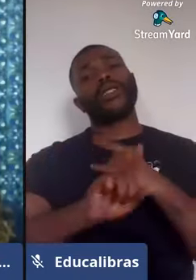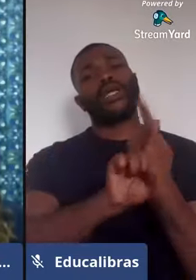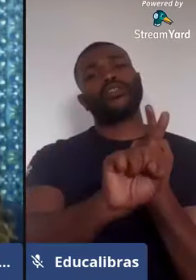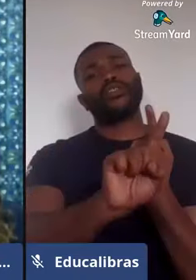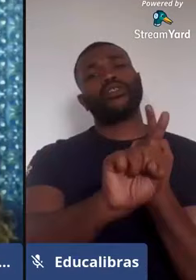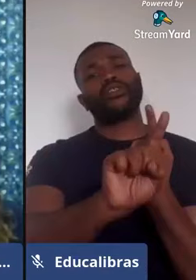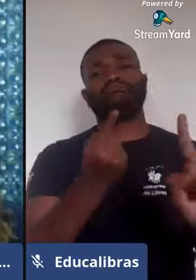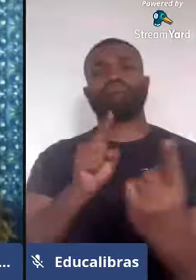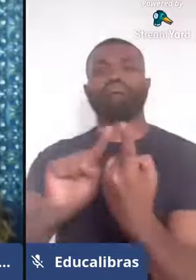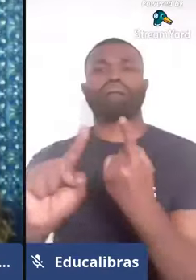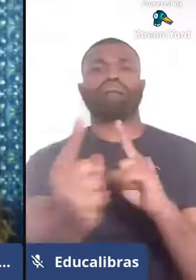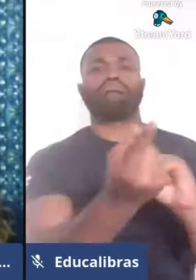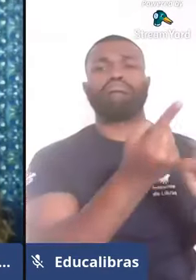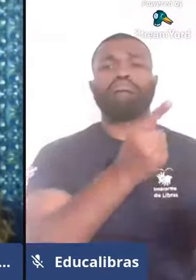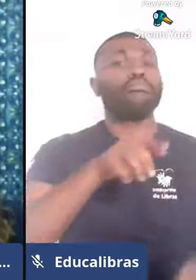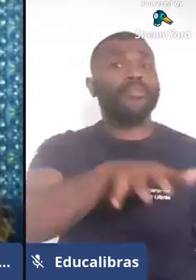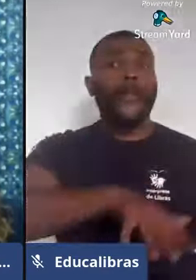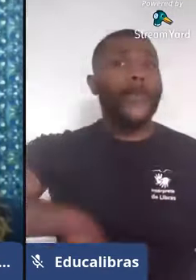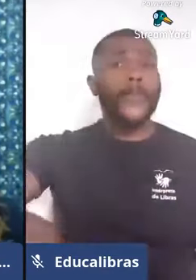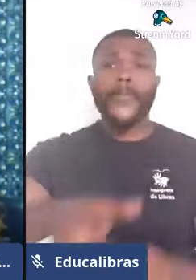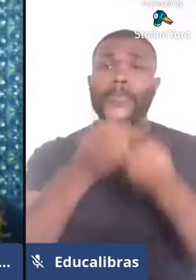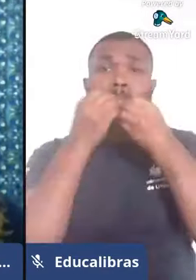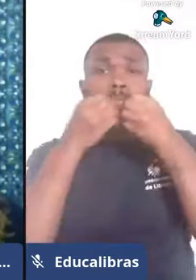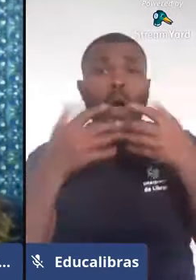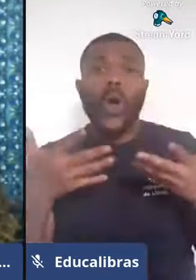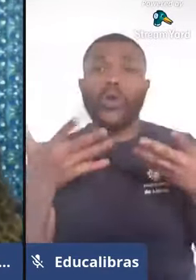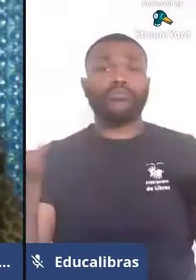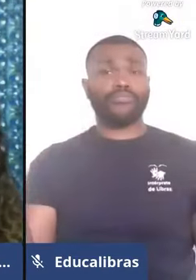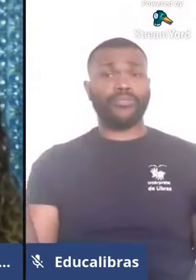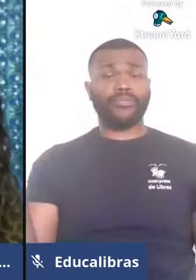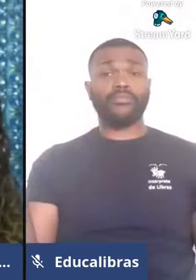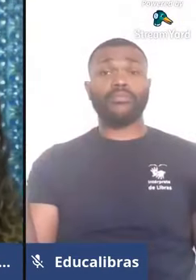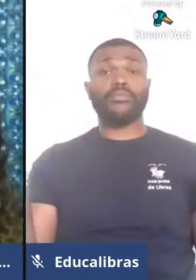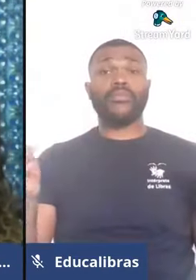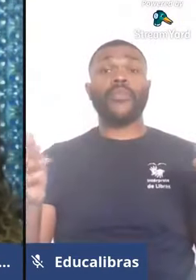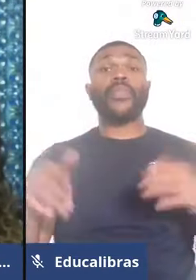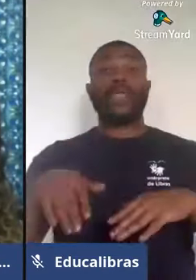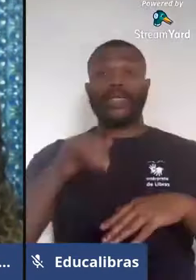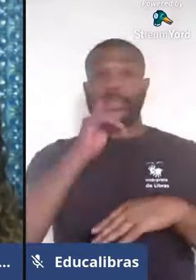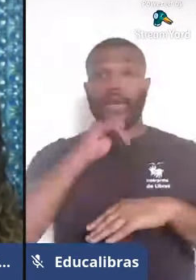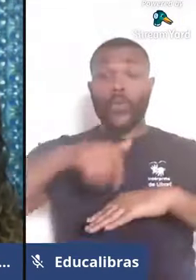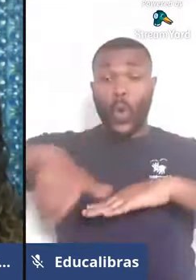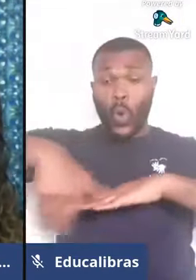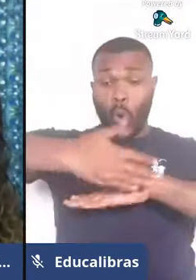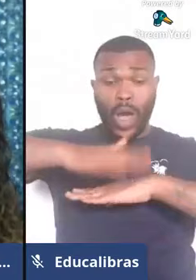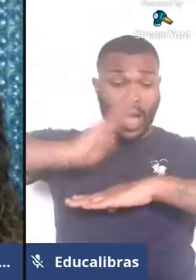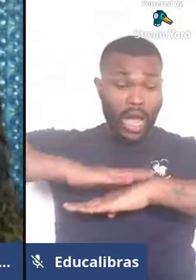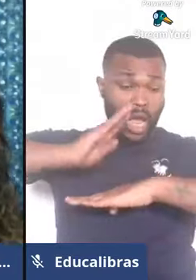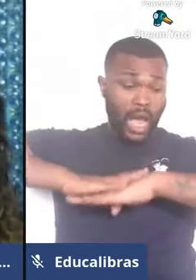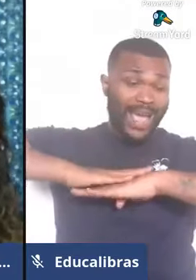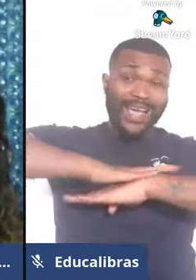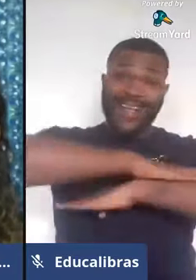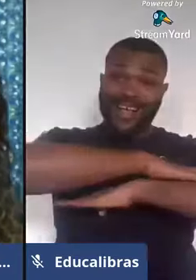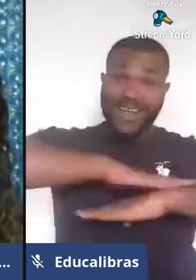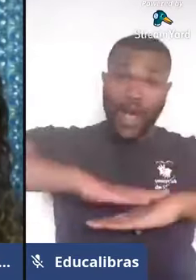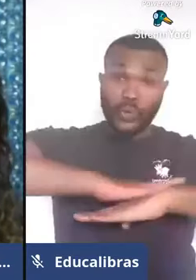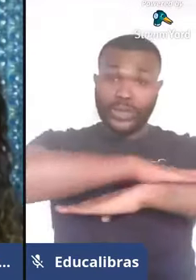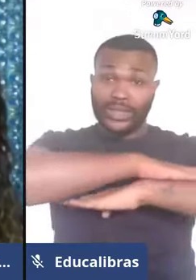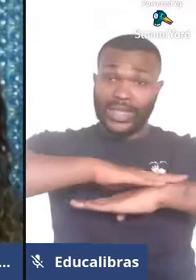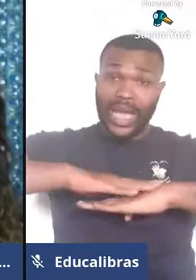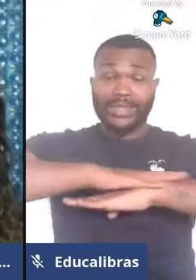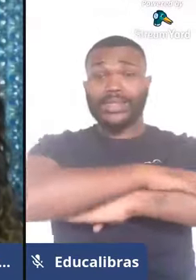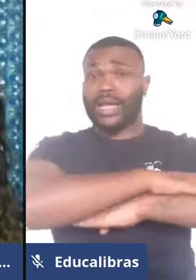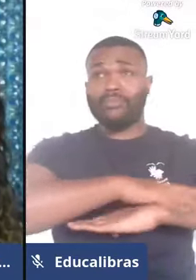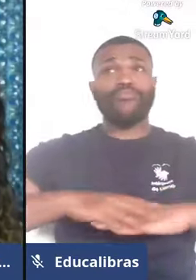todo mundo. Isso eu acho importante, que tratar a questão das calçadas é uma coisa que vai impactar na vida de todo mundo e